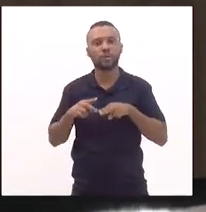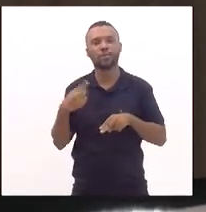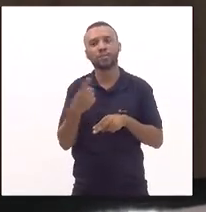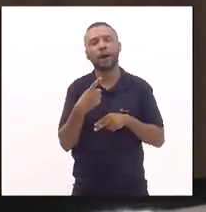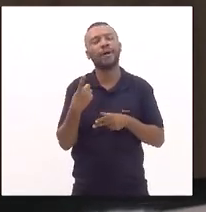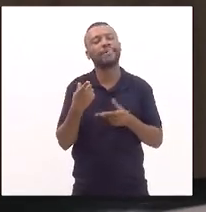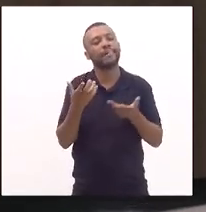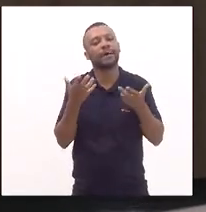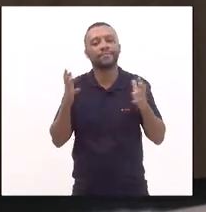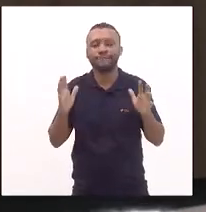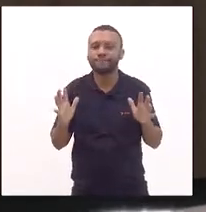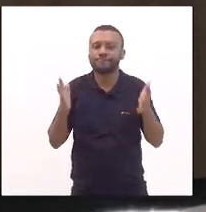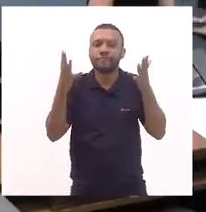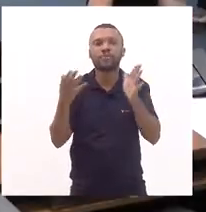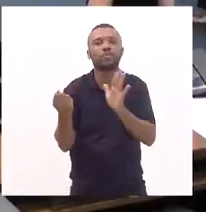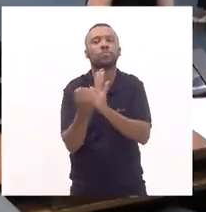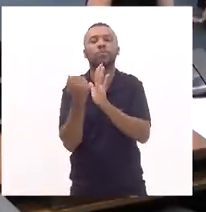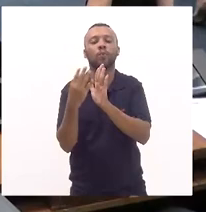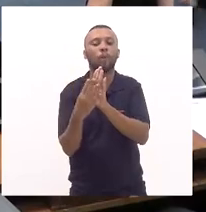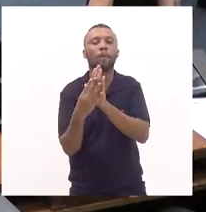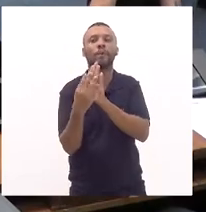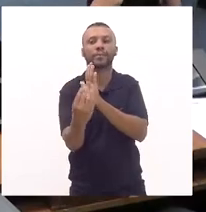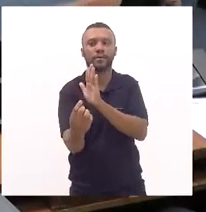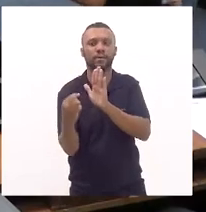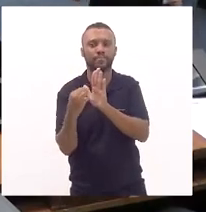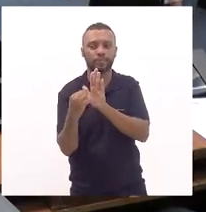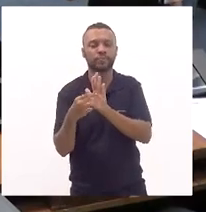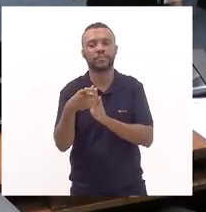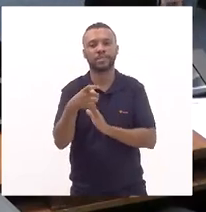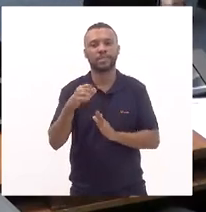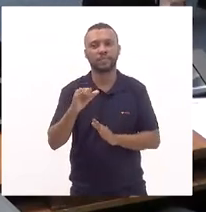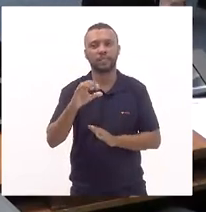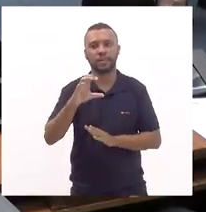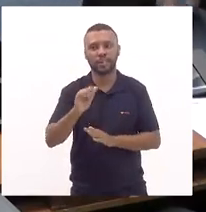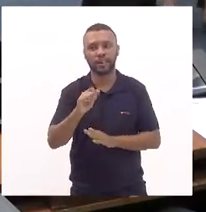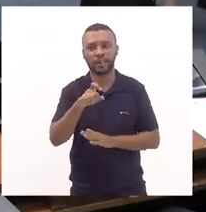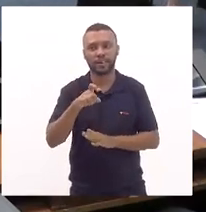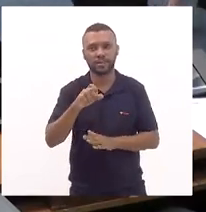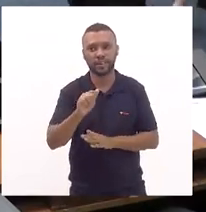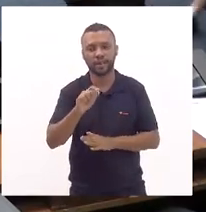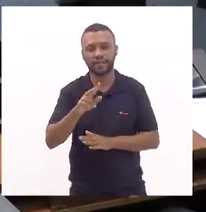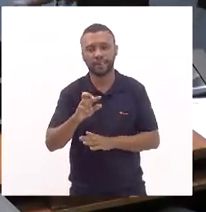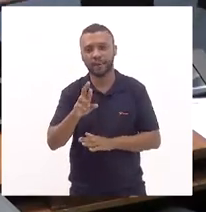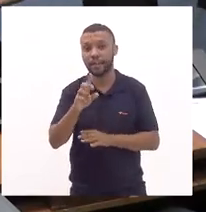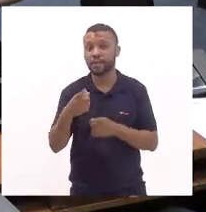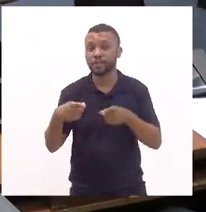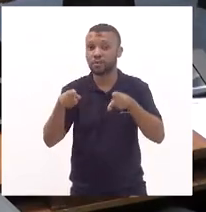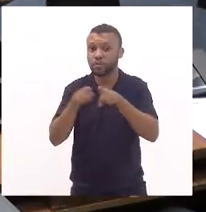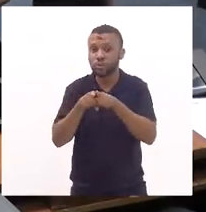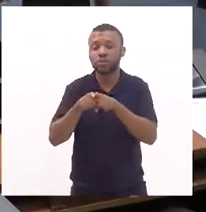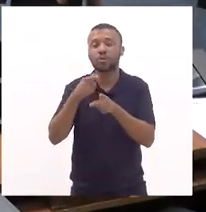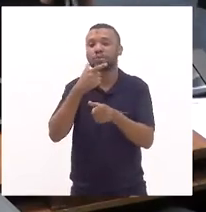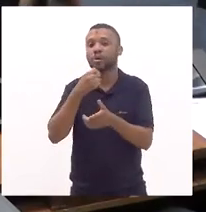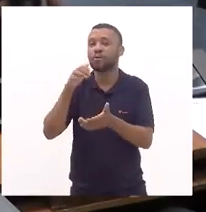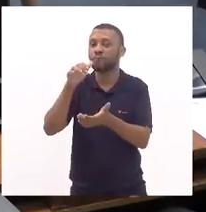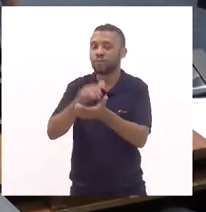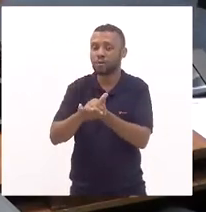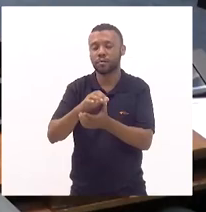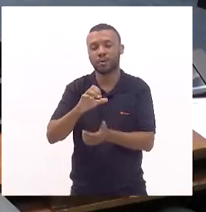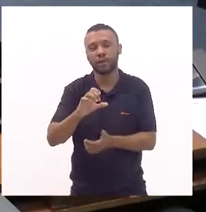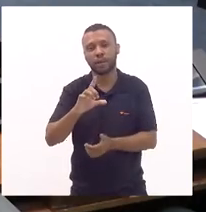celebrar o legado de Chica Xavier, que, juntamente com o seu esposo, Clementino